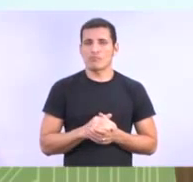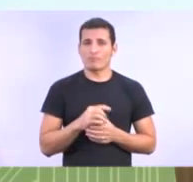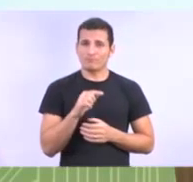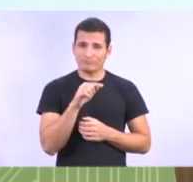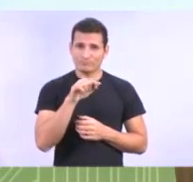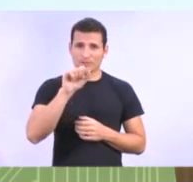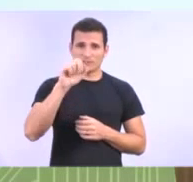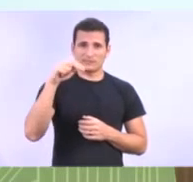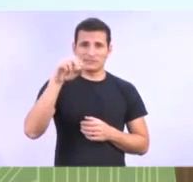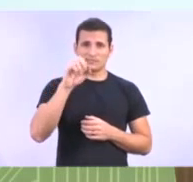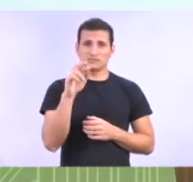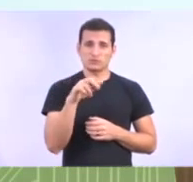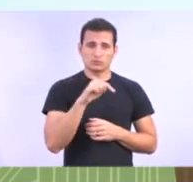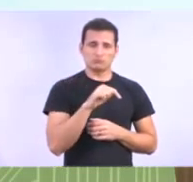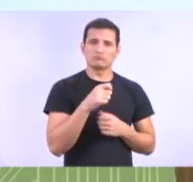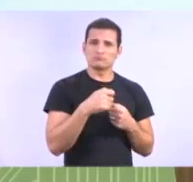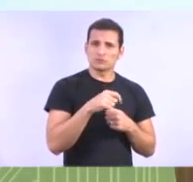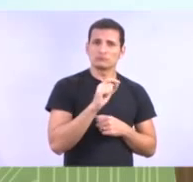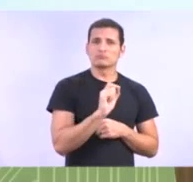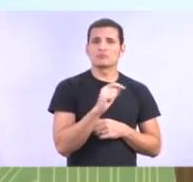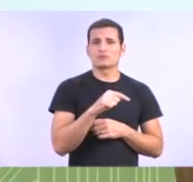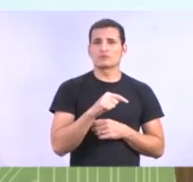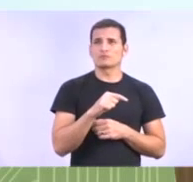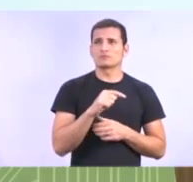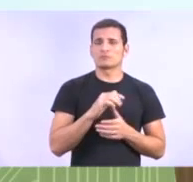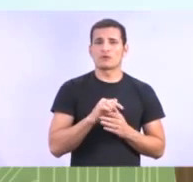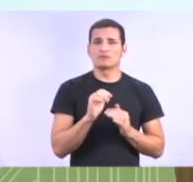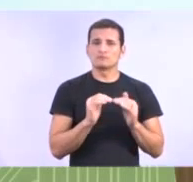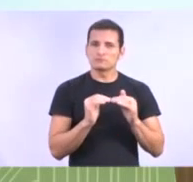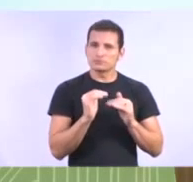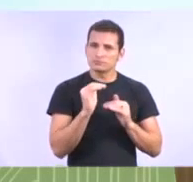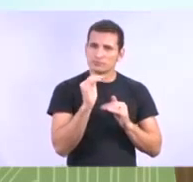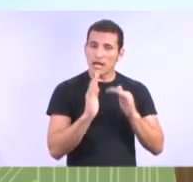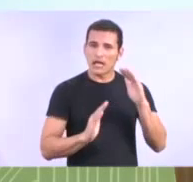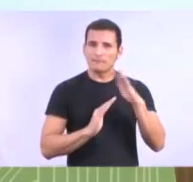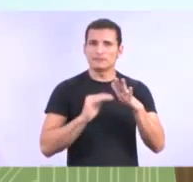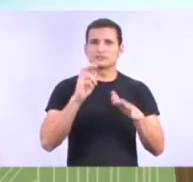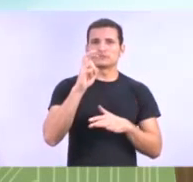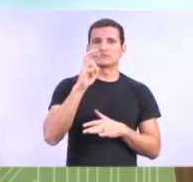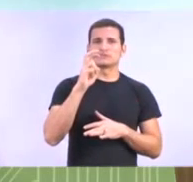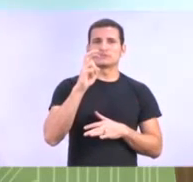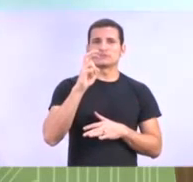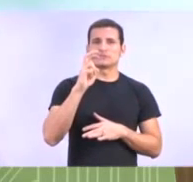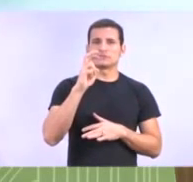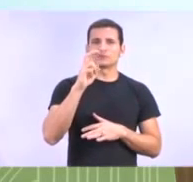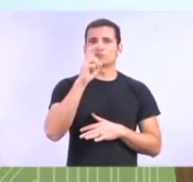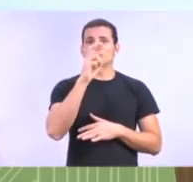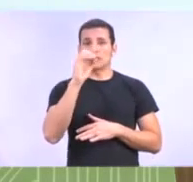de temperatura tem que chegar e falar assim, olha, o ponto crítico é 5.500, passou disso, corre risco de